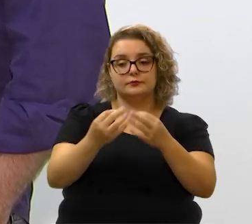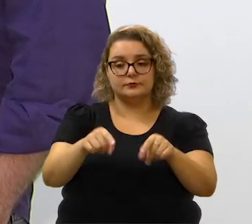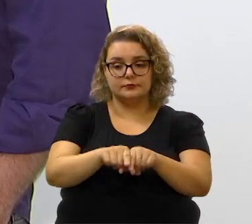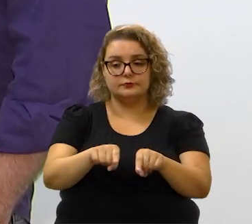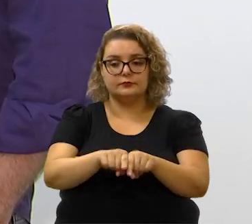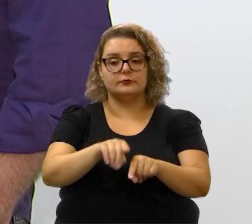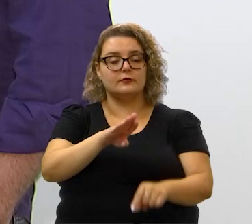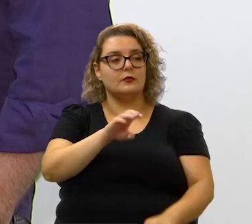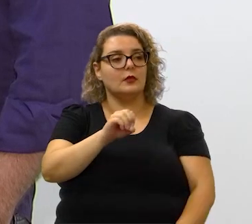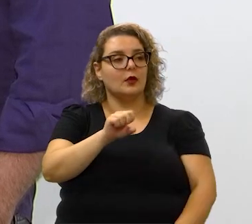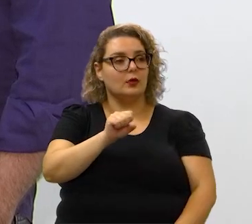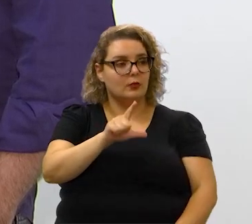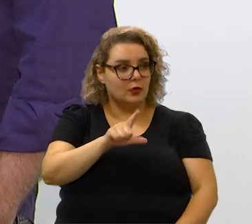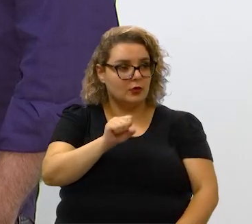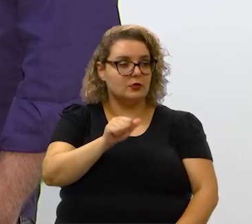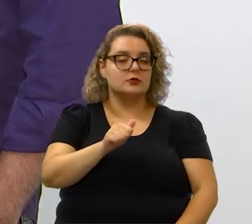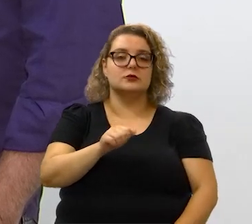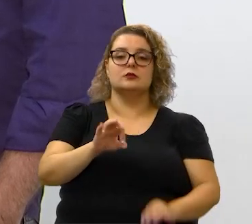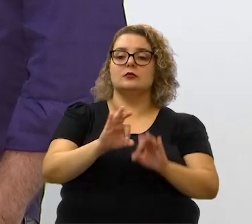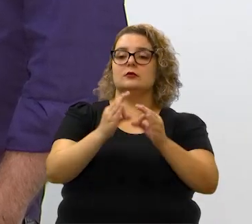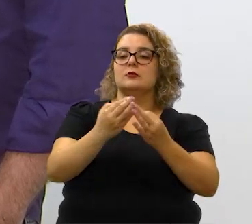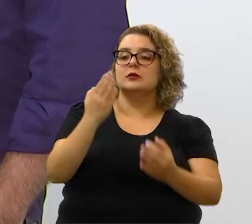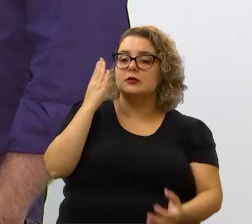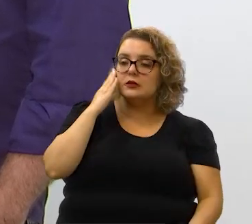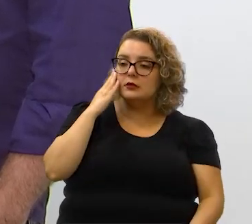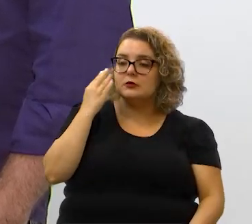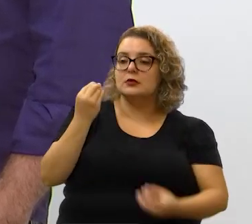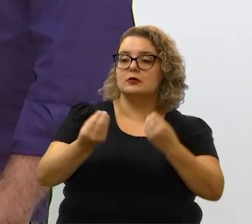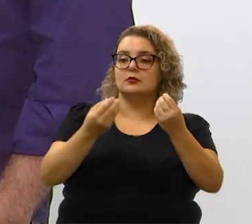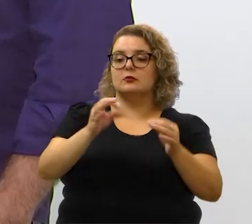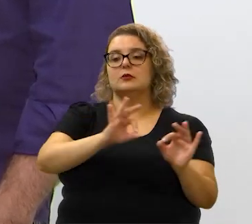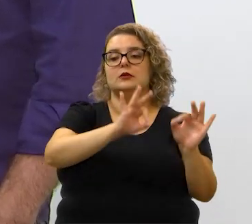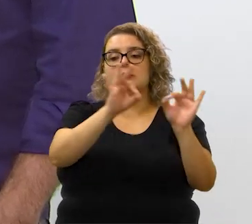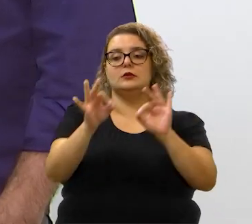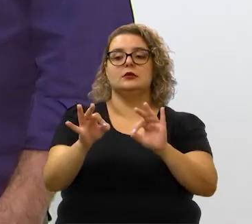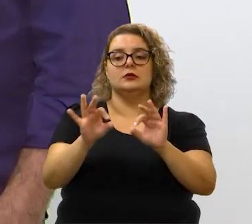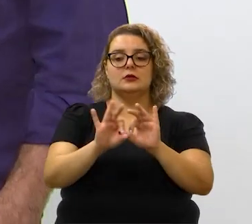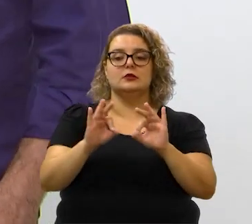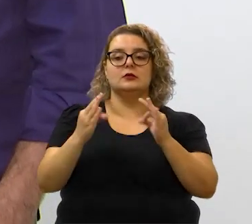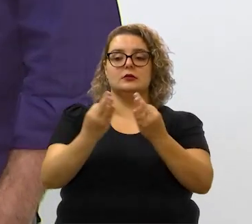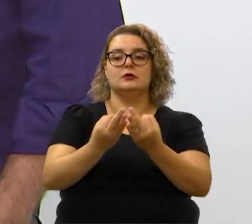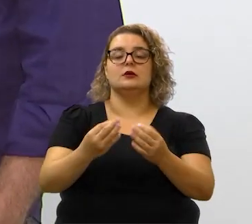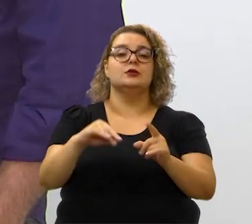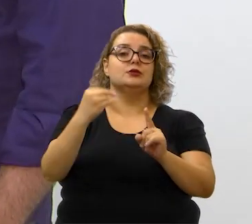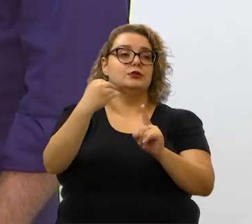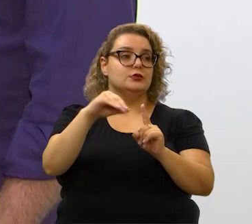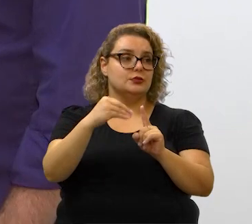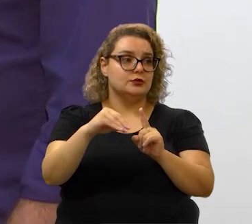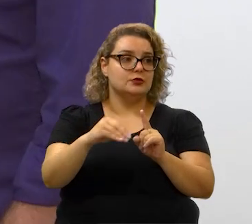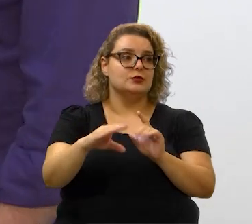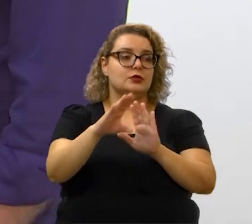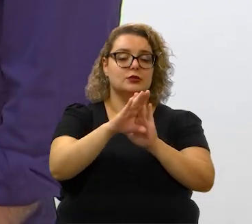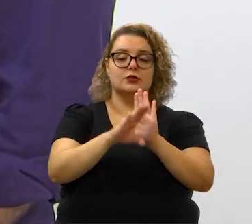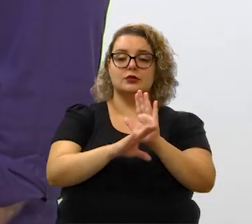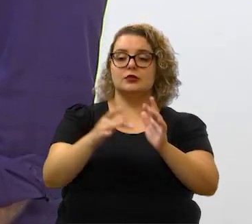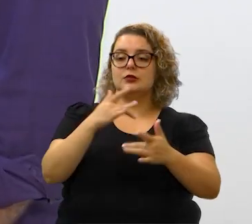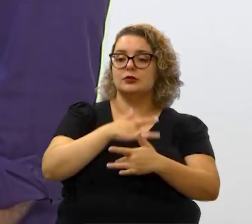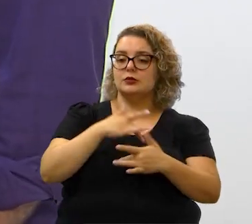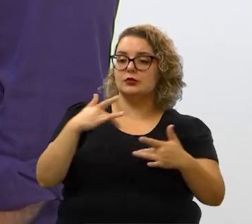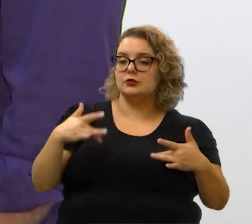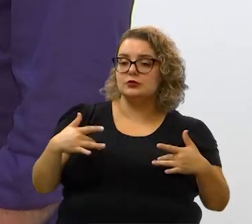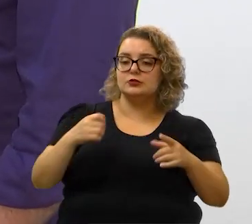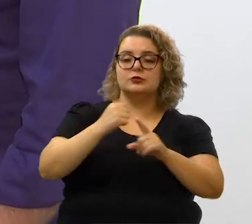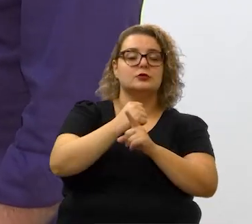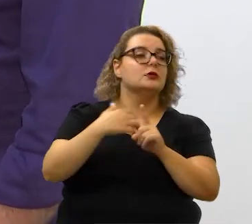famílias também do Bolsa Família, sabendo como é que está sendo esse acompanhamento dessas famílias em vulnerabilidade dos programas